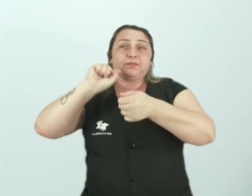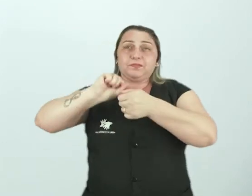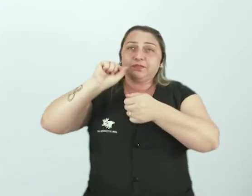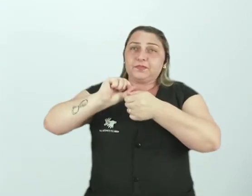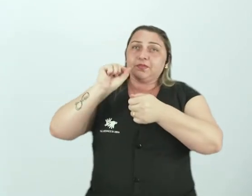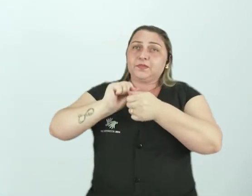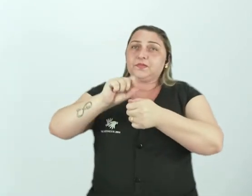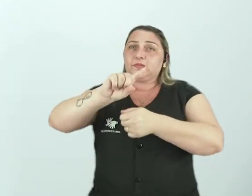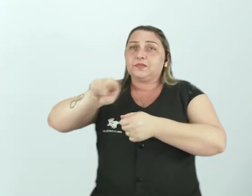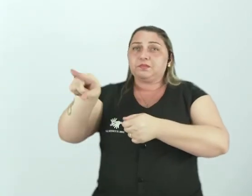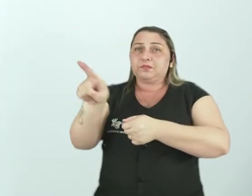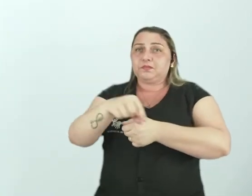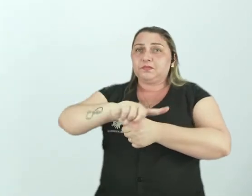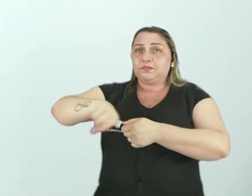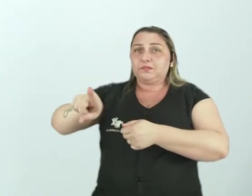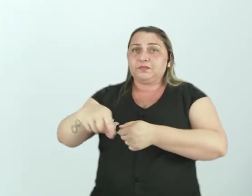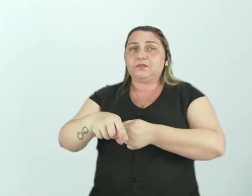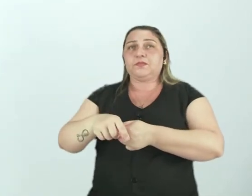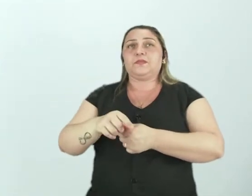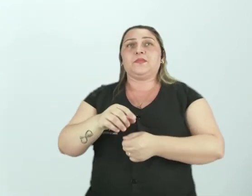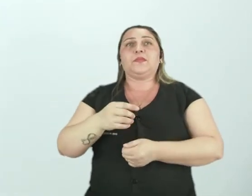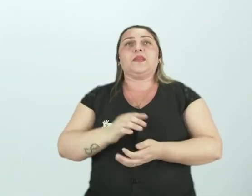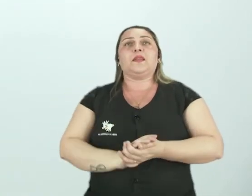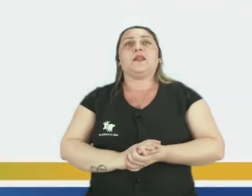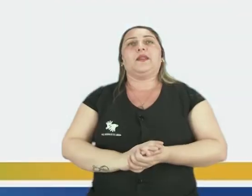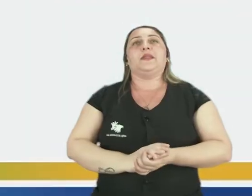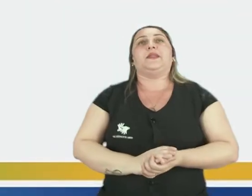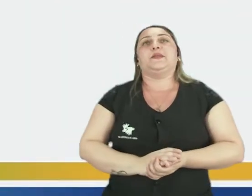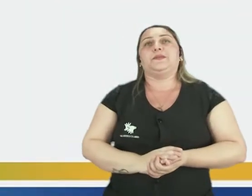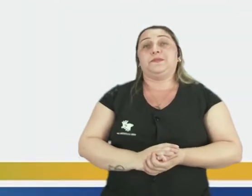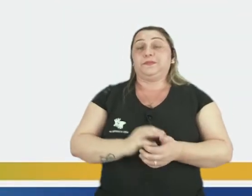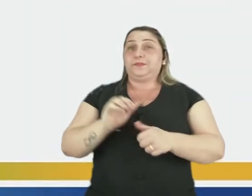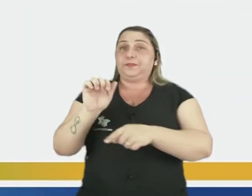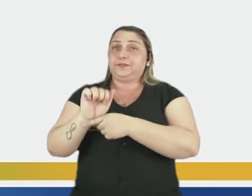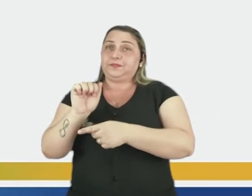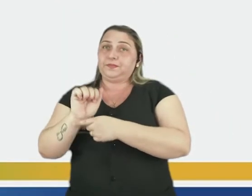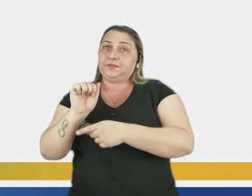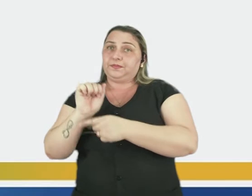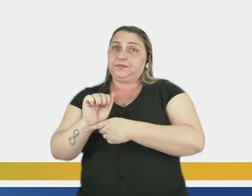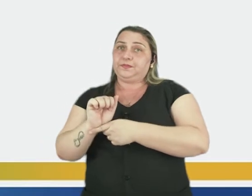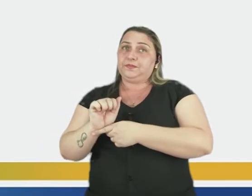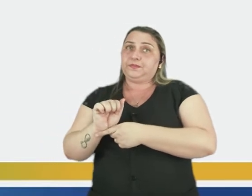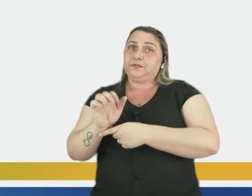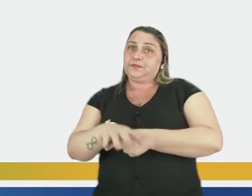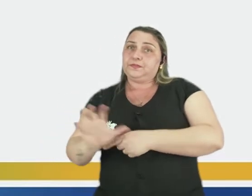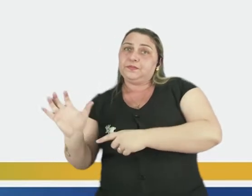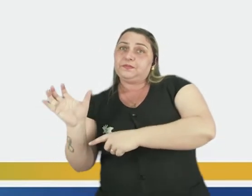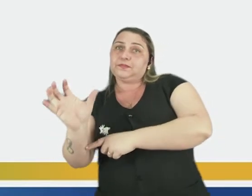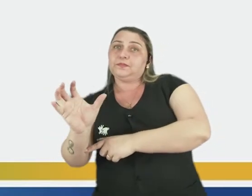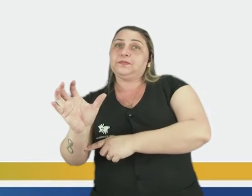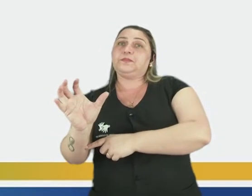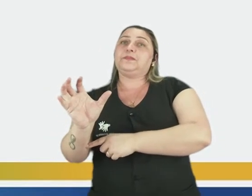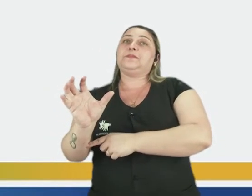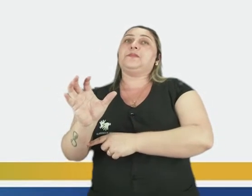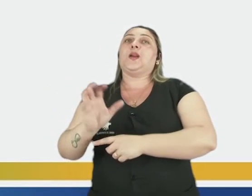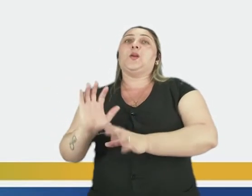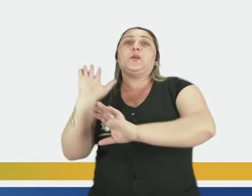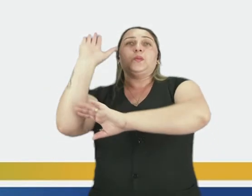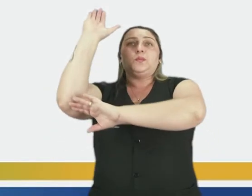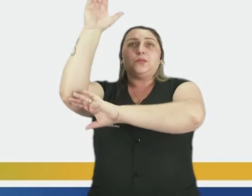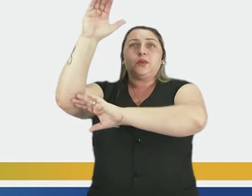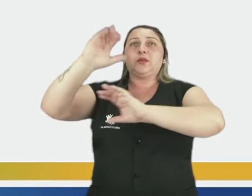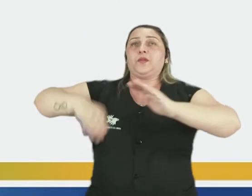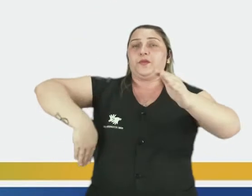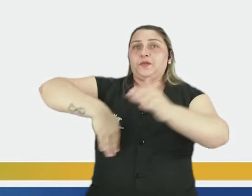de eliminação, né, nas alternativas. Vamos lá. A letra A, handebol, basquetebol, futebol